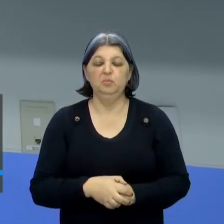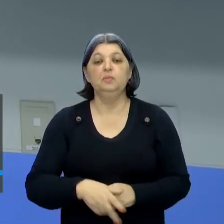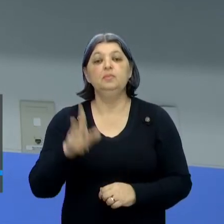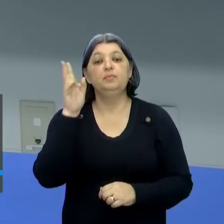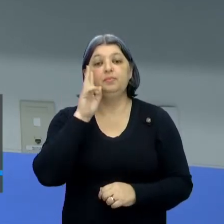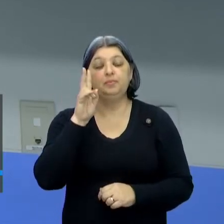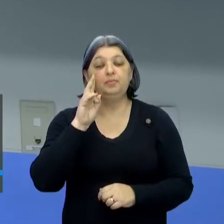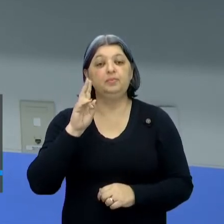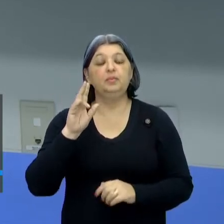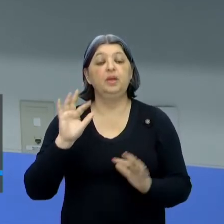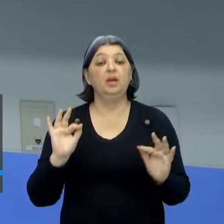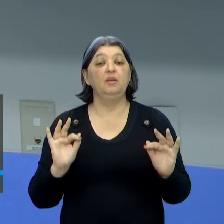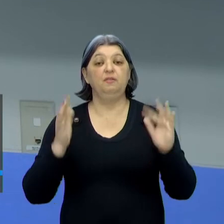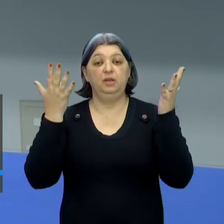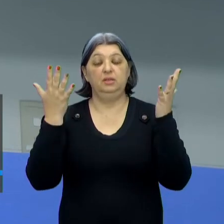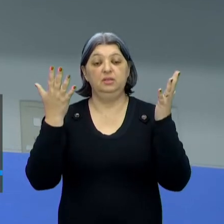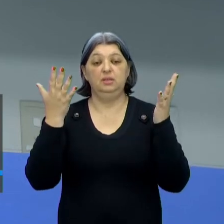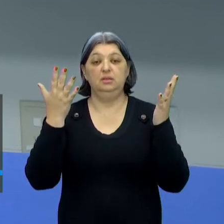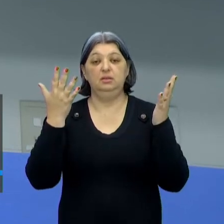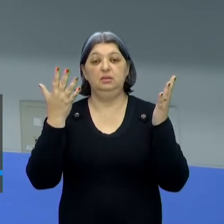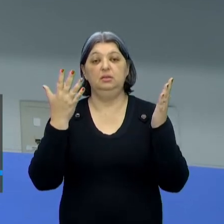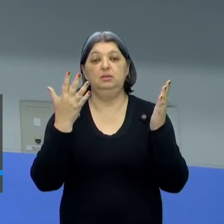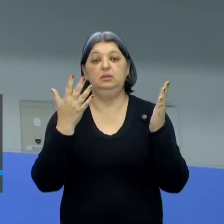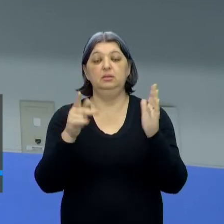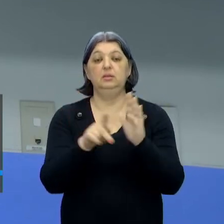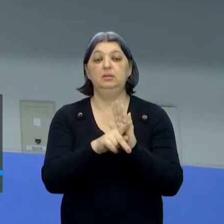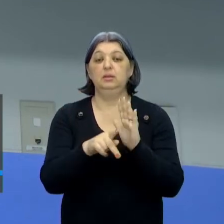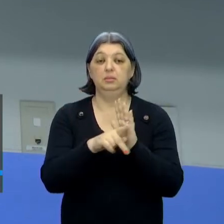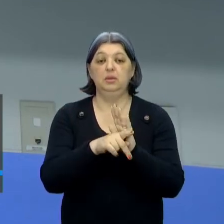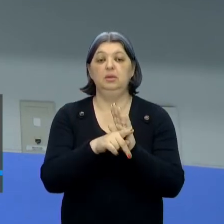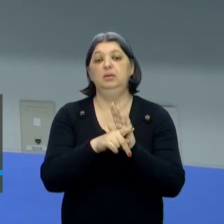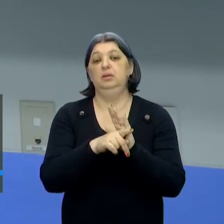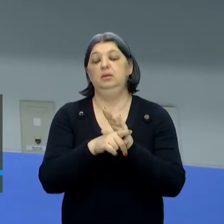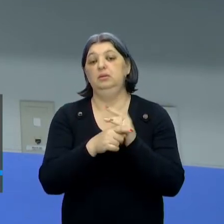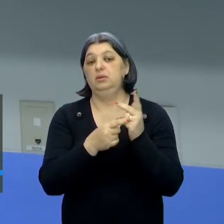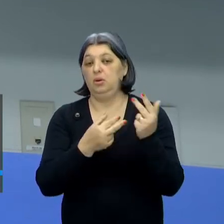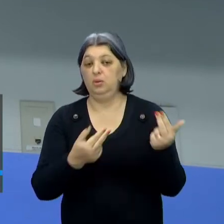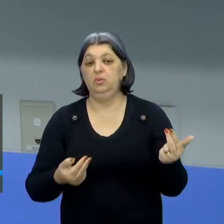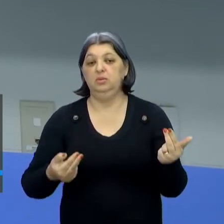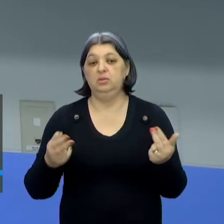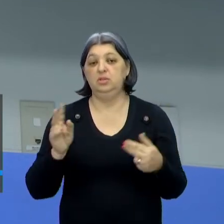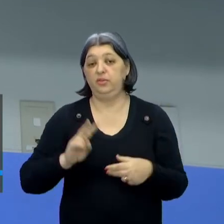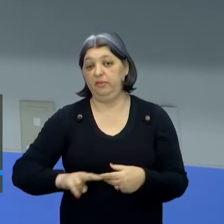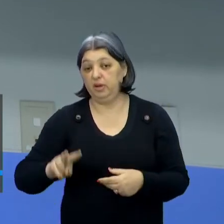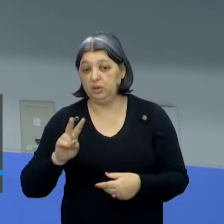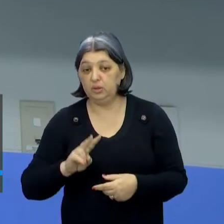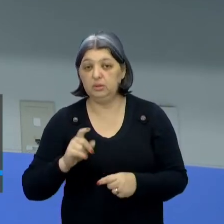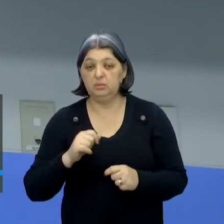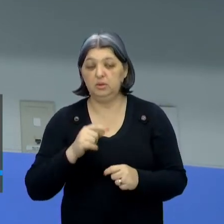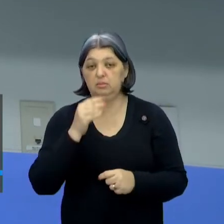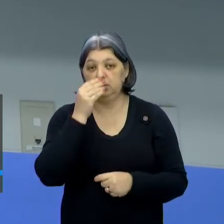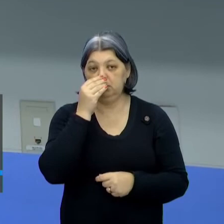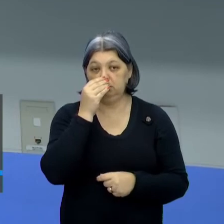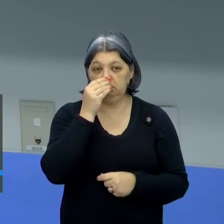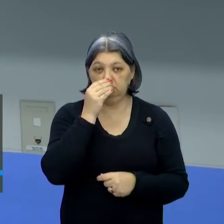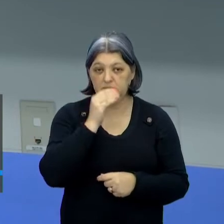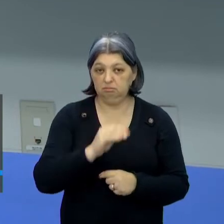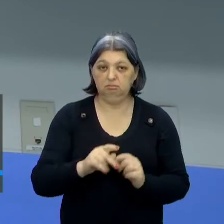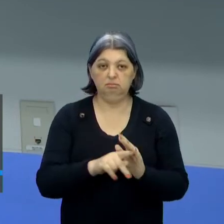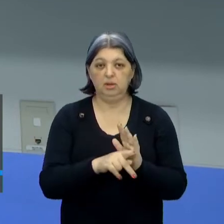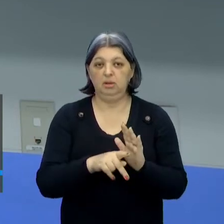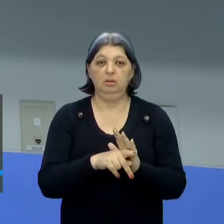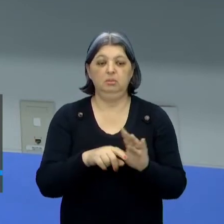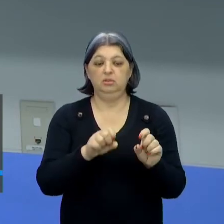a festa ela é feita também de subversão dos valores, de negação de